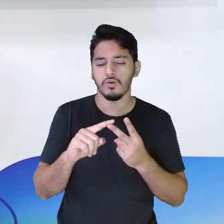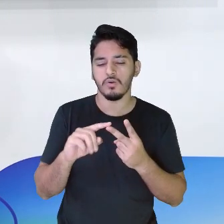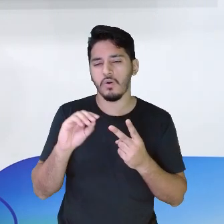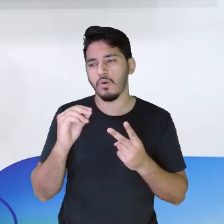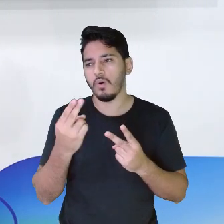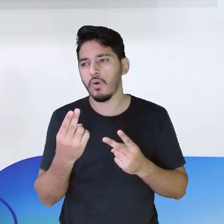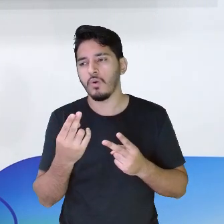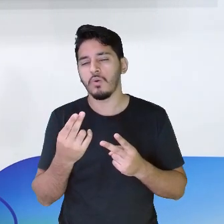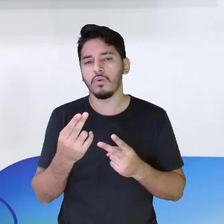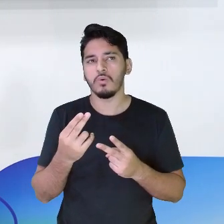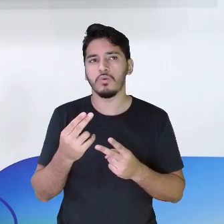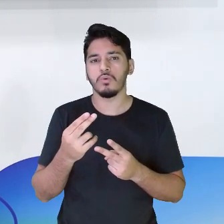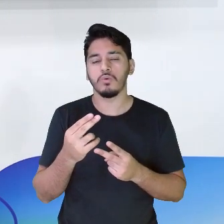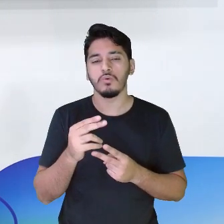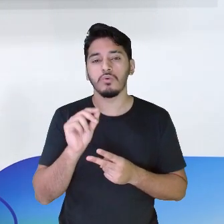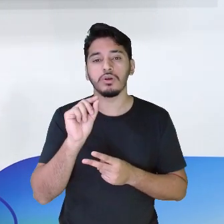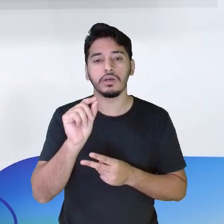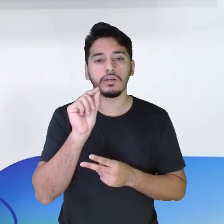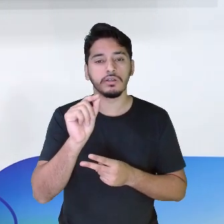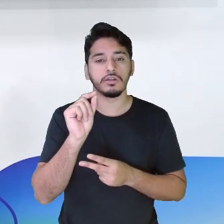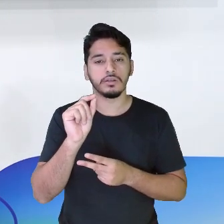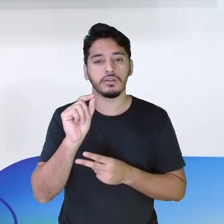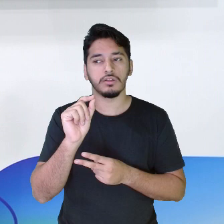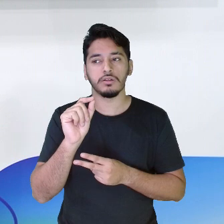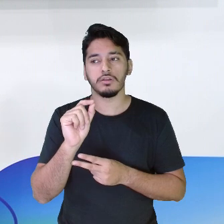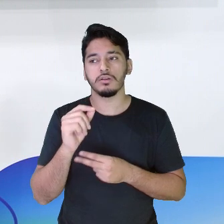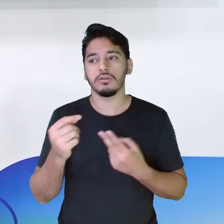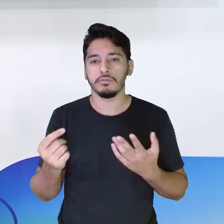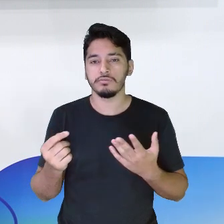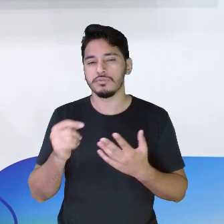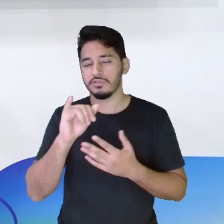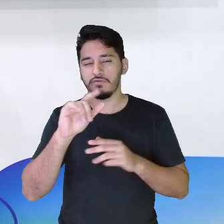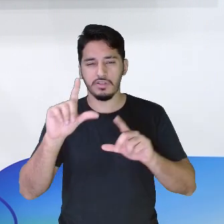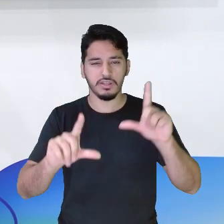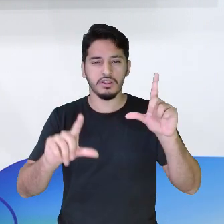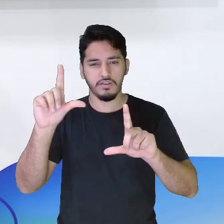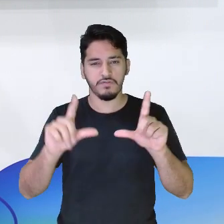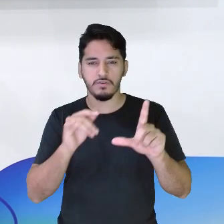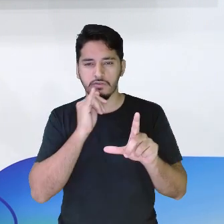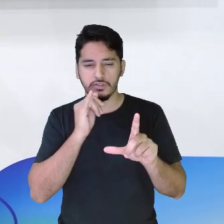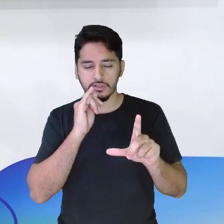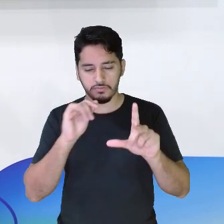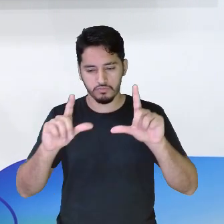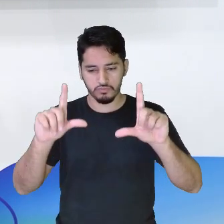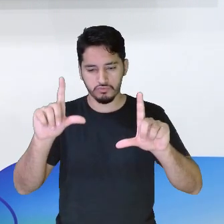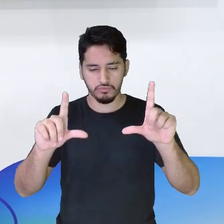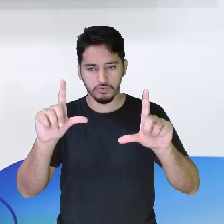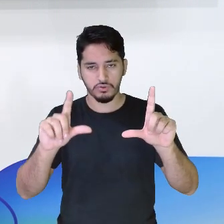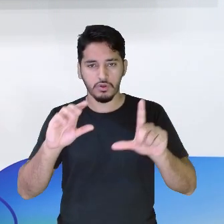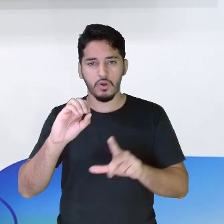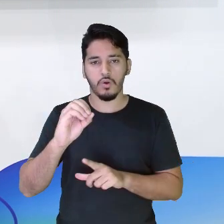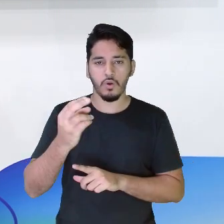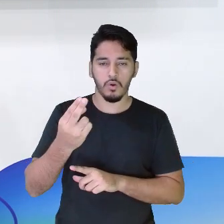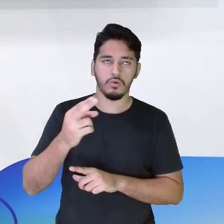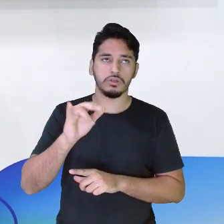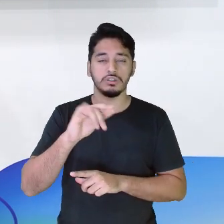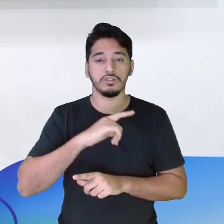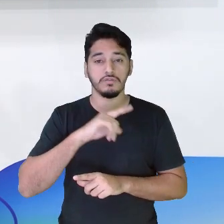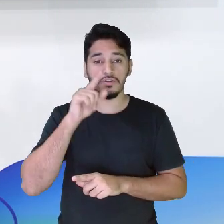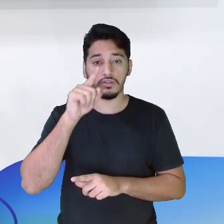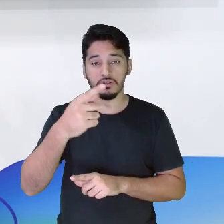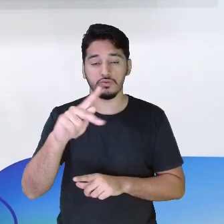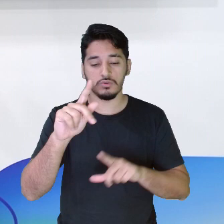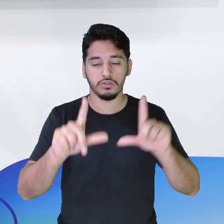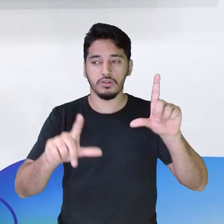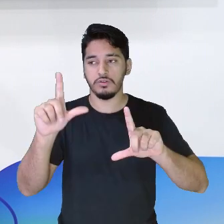no canto da sua TV, se você estiver assistindo pela TV, óbvio, ou se você tiver uma TV perto de você.